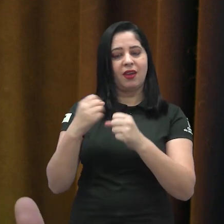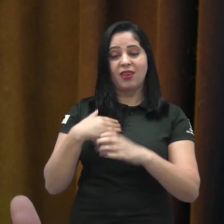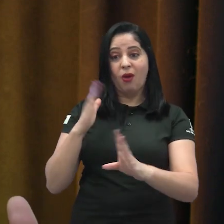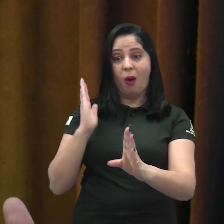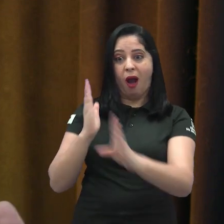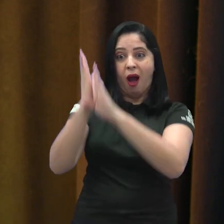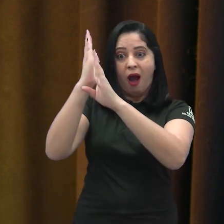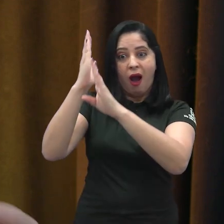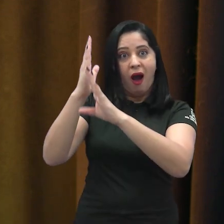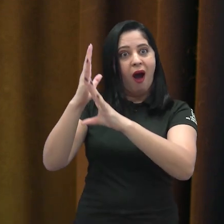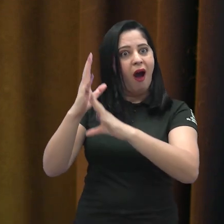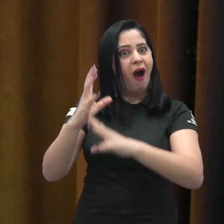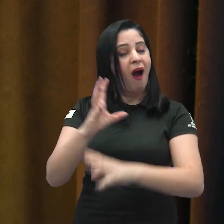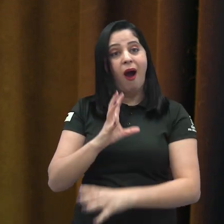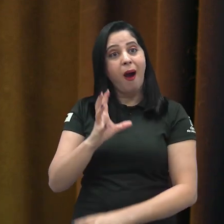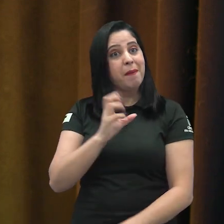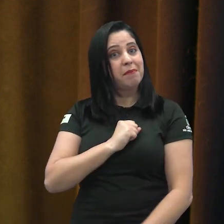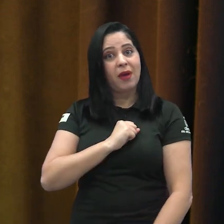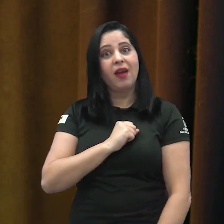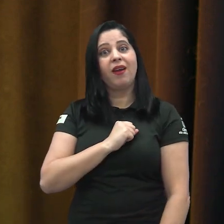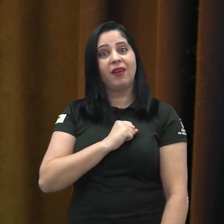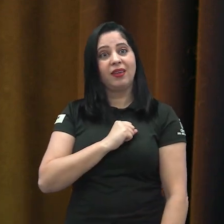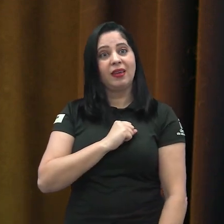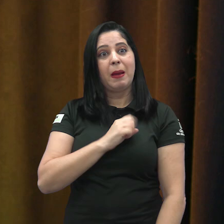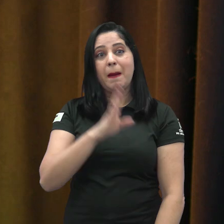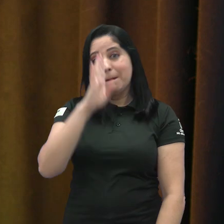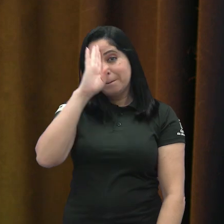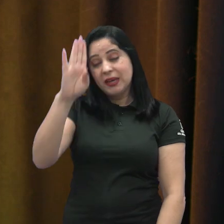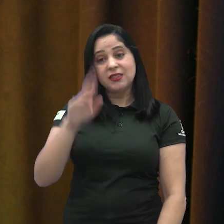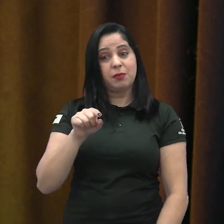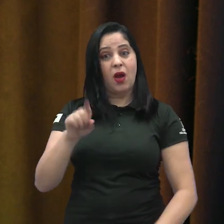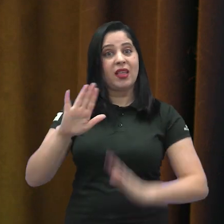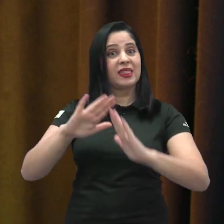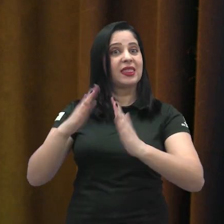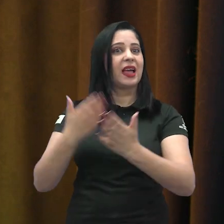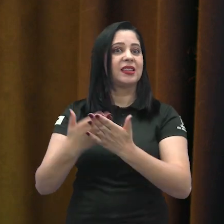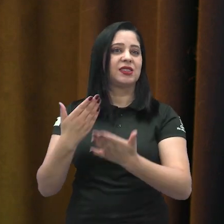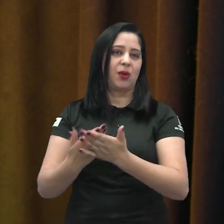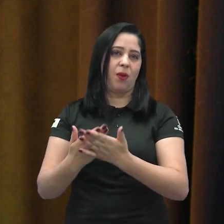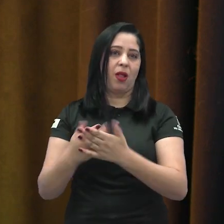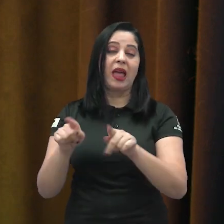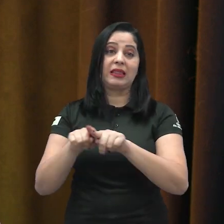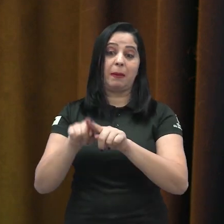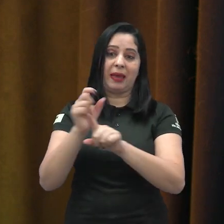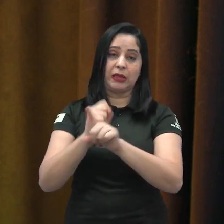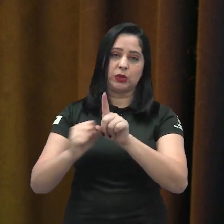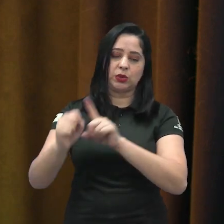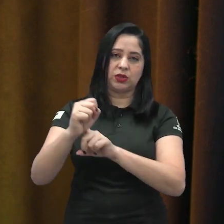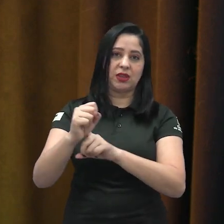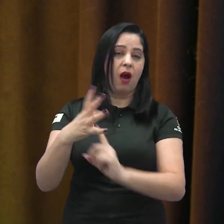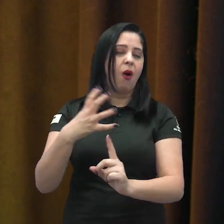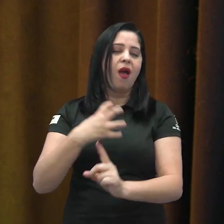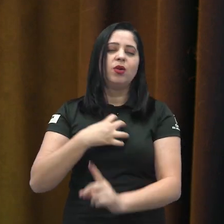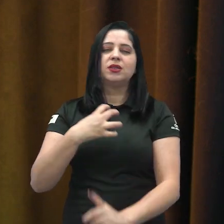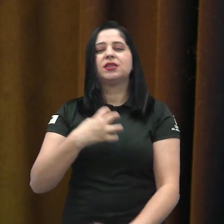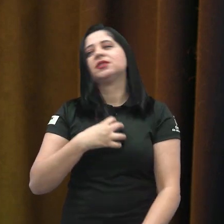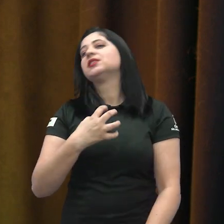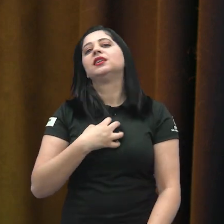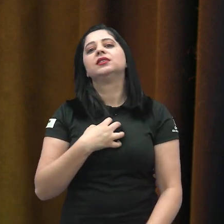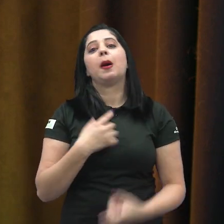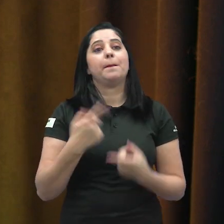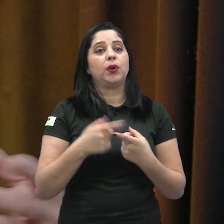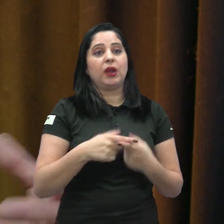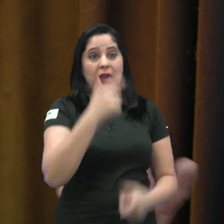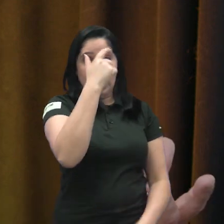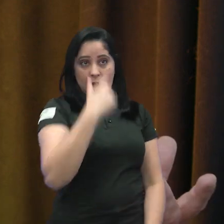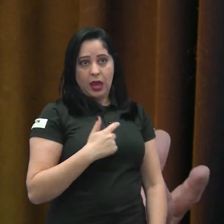encontrei. Eu encontrei principalmente na área da educação física escolar e na parte mais social, onde eu me sinto...